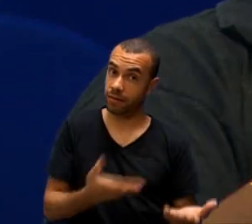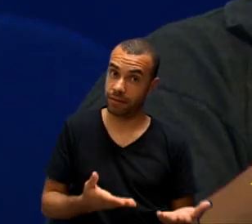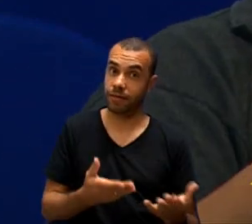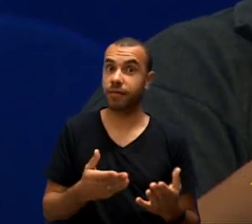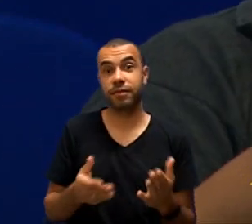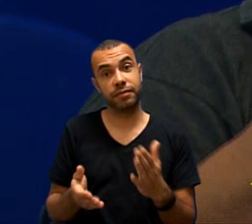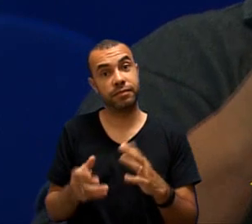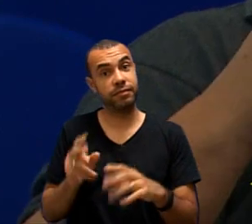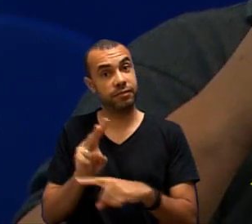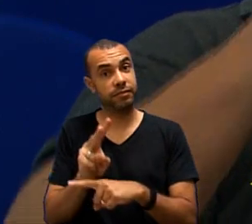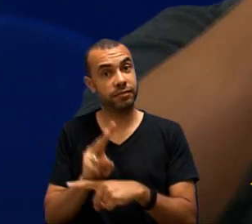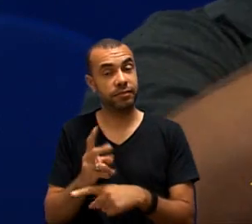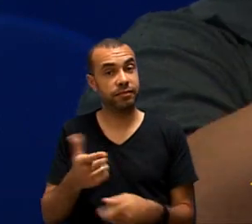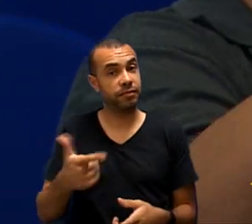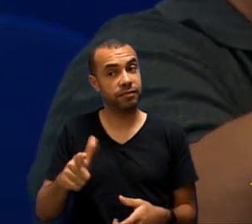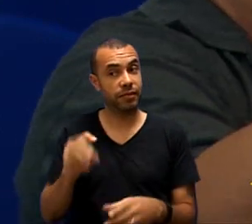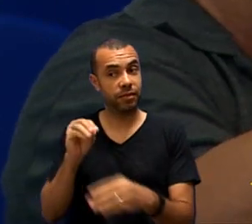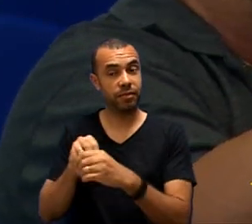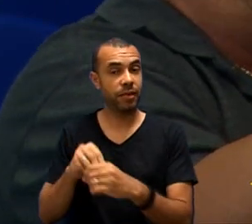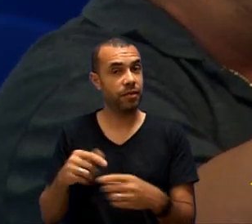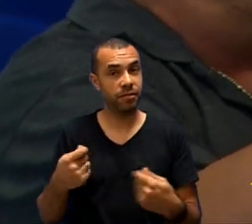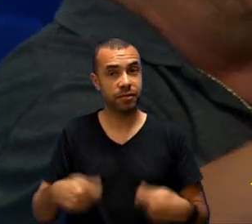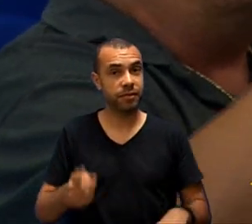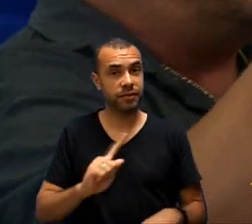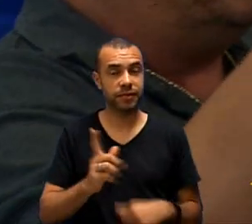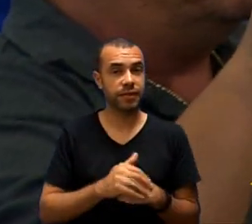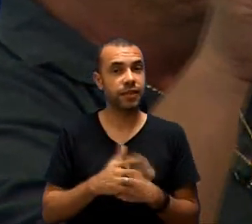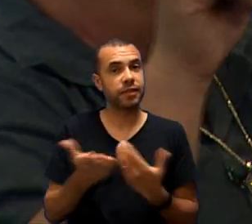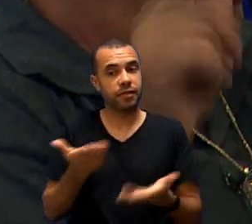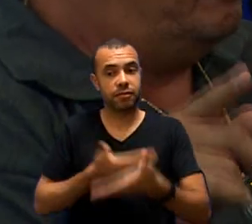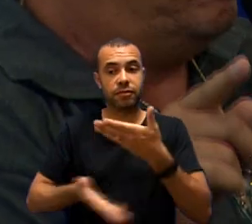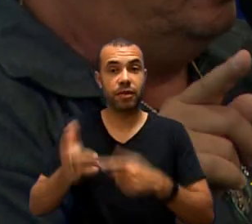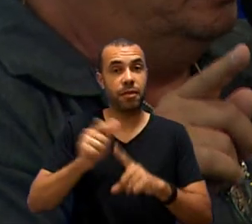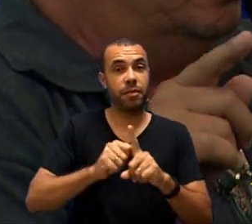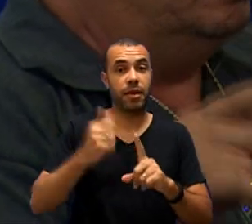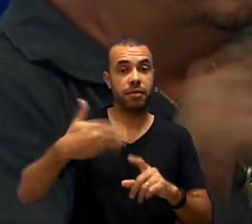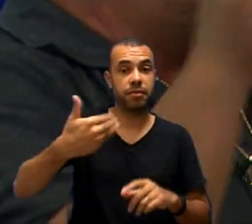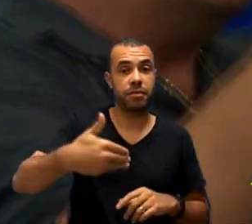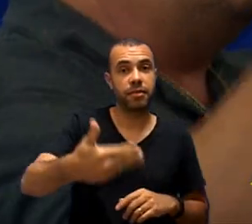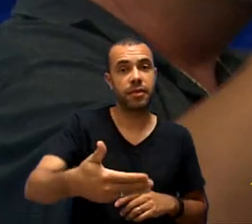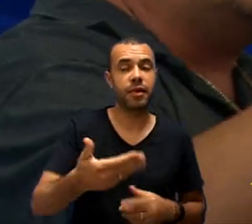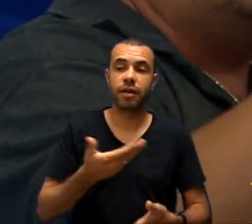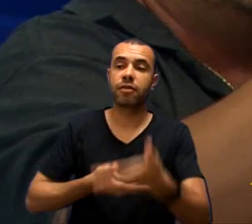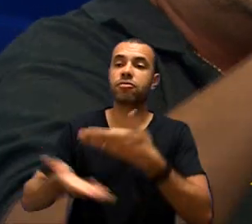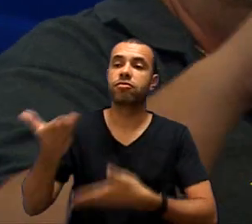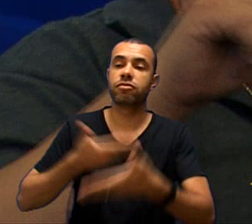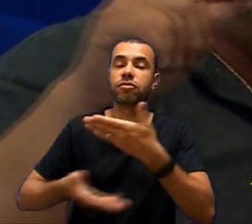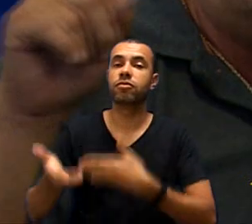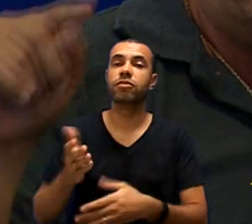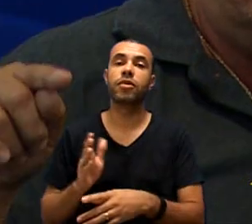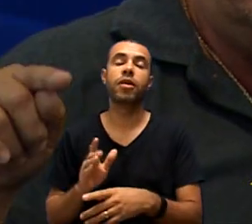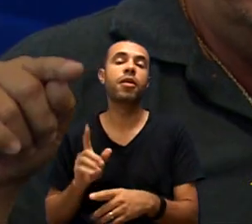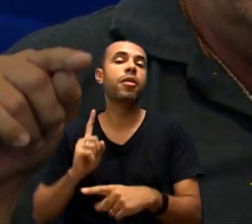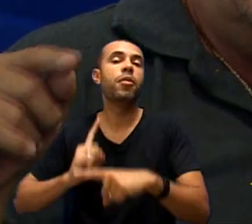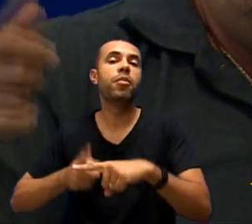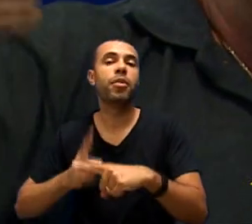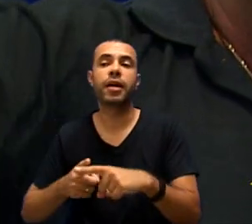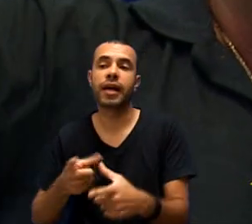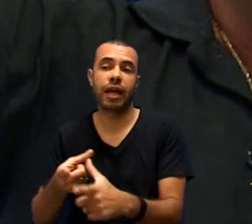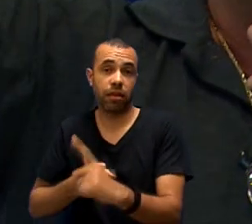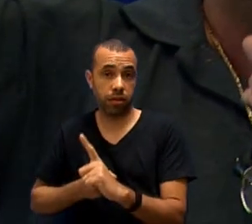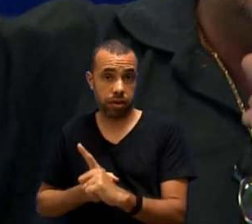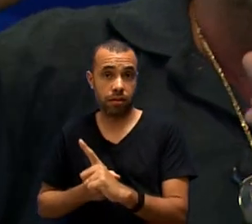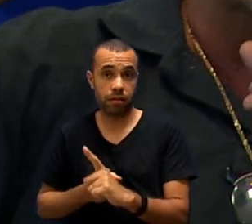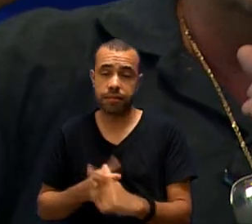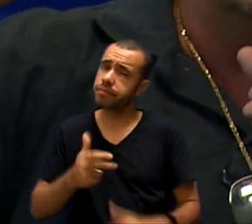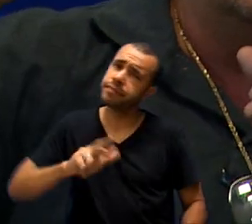mais jovens de que esse repasse mensal é feito para a Funserv, não porque a Funserv está em déficit, é porque